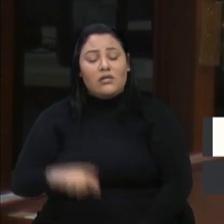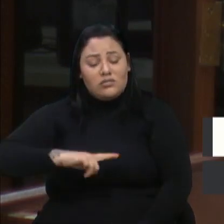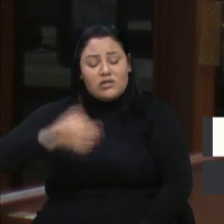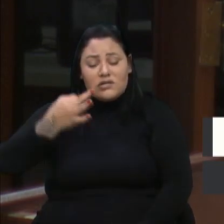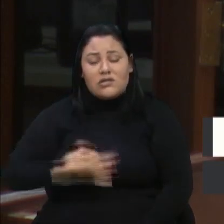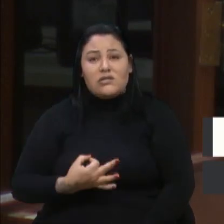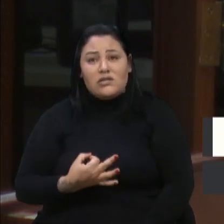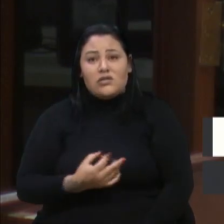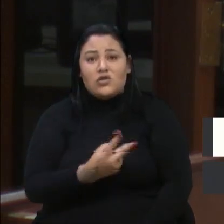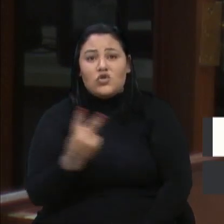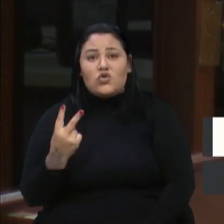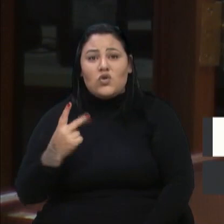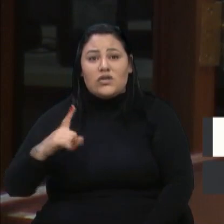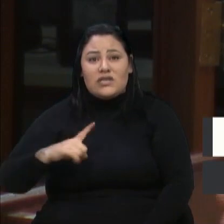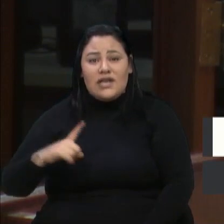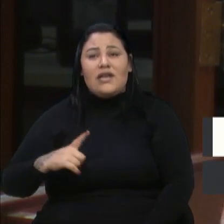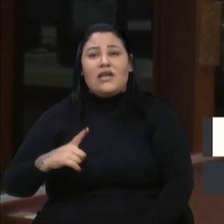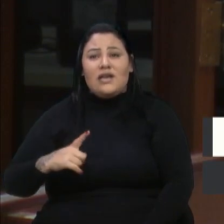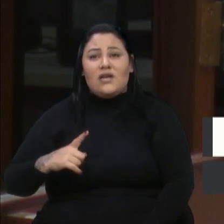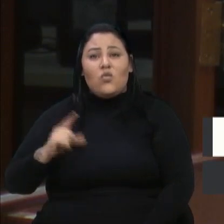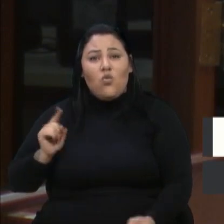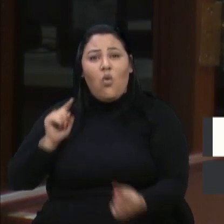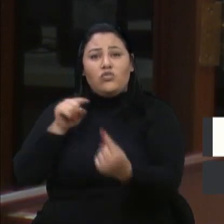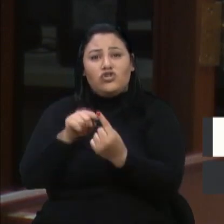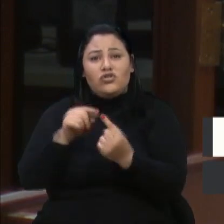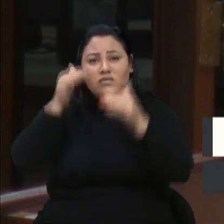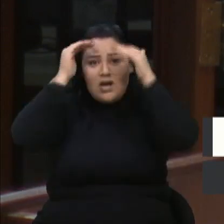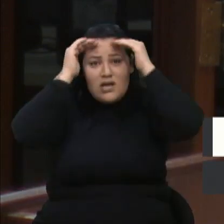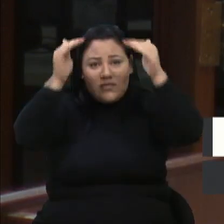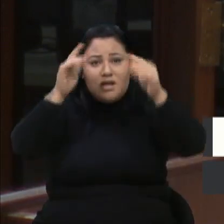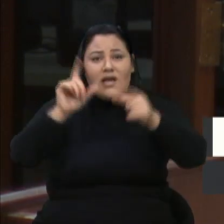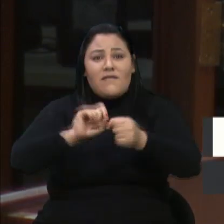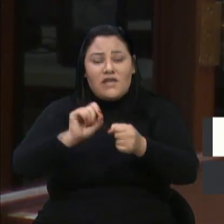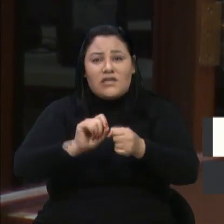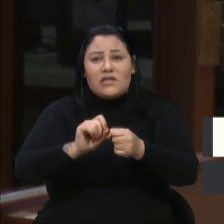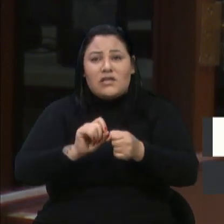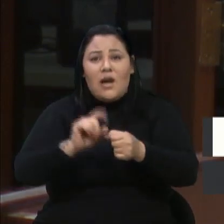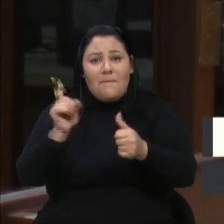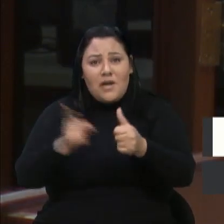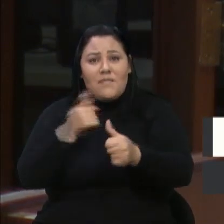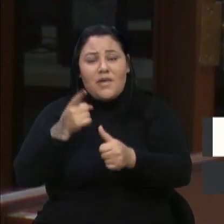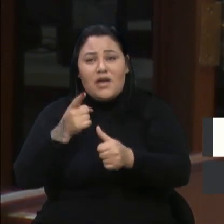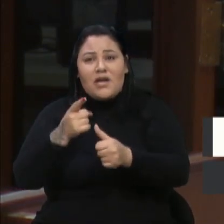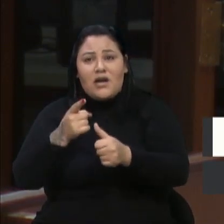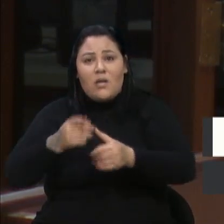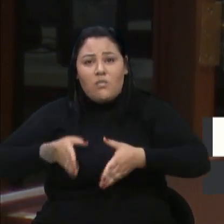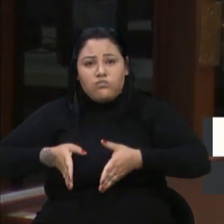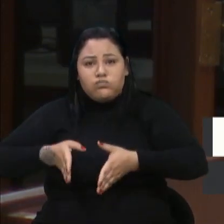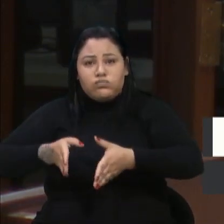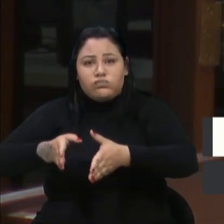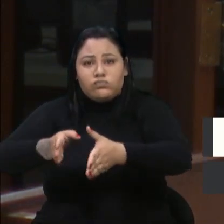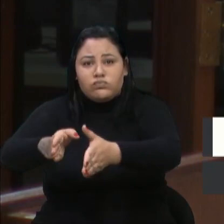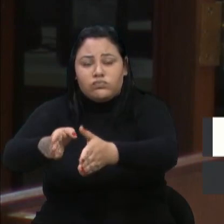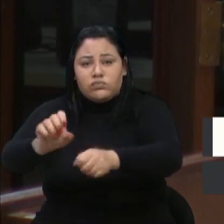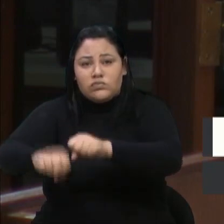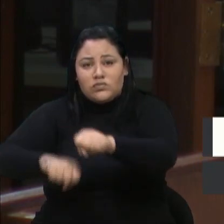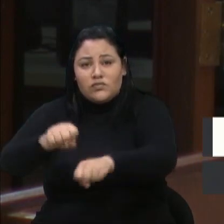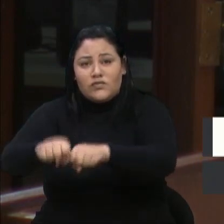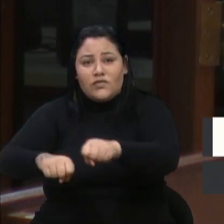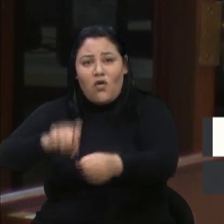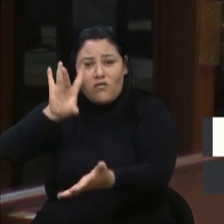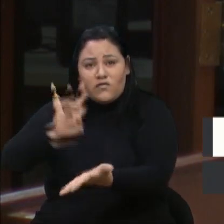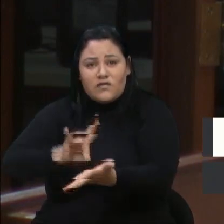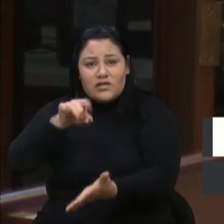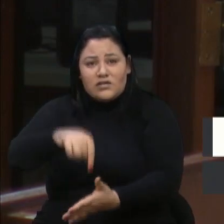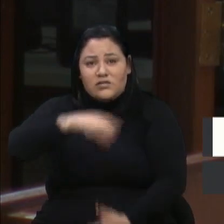que eles têm, sim, a intenção de cumprir e de executar a primeira ciclovia, ciclofaixa do município de Caxias do Sul.